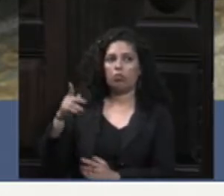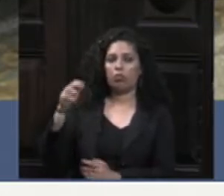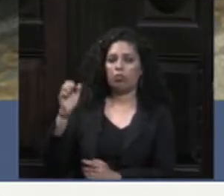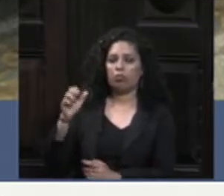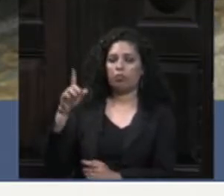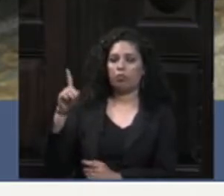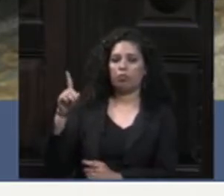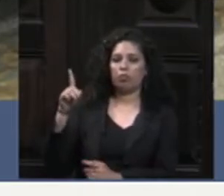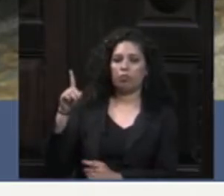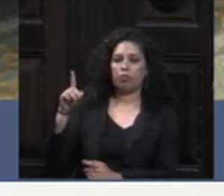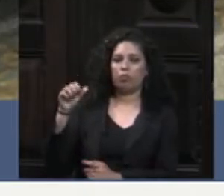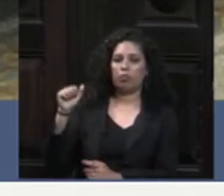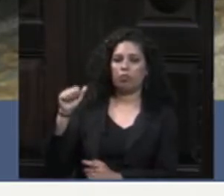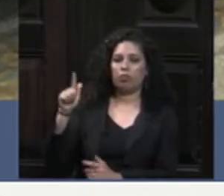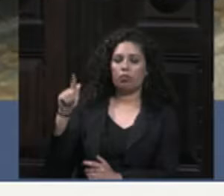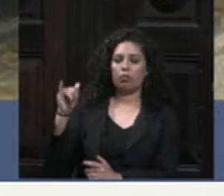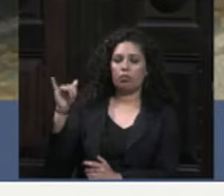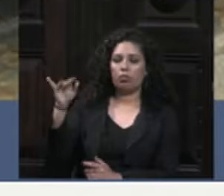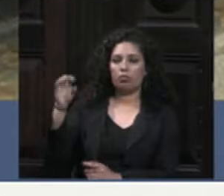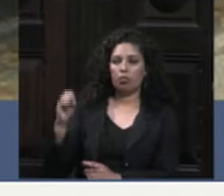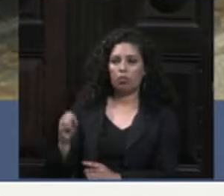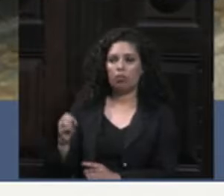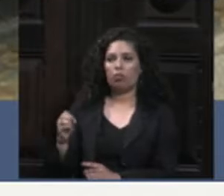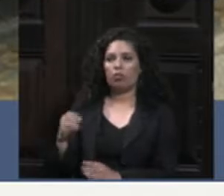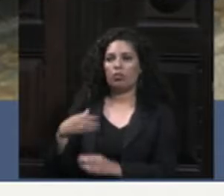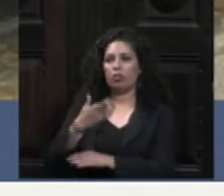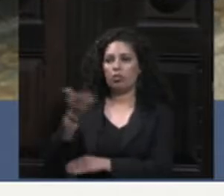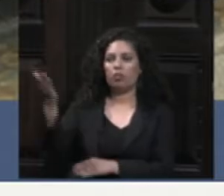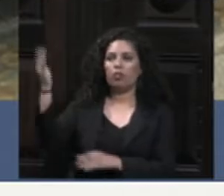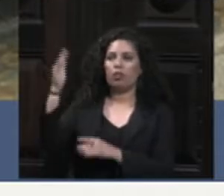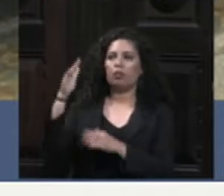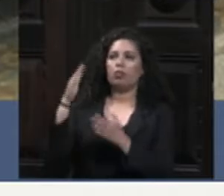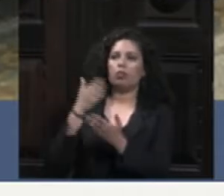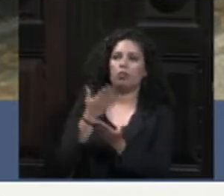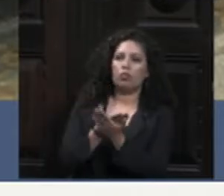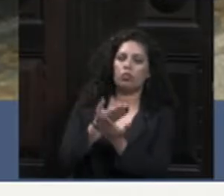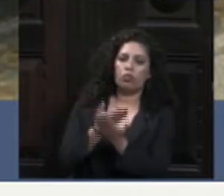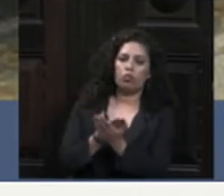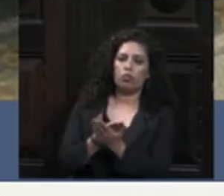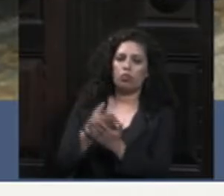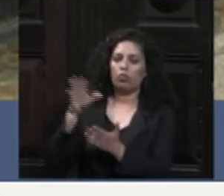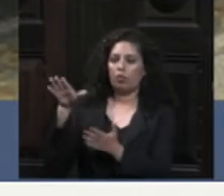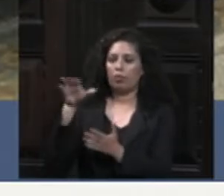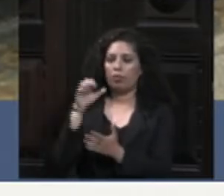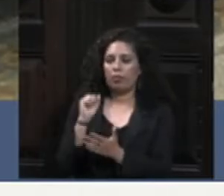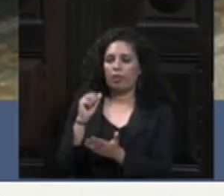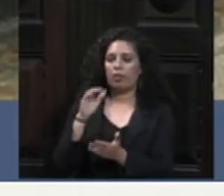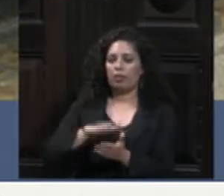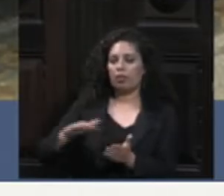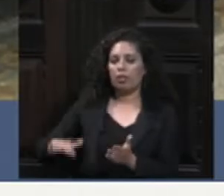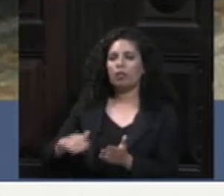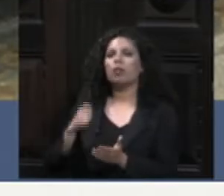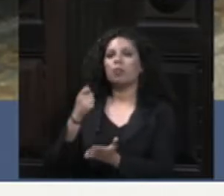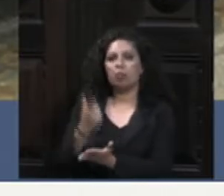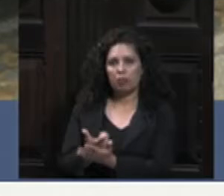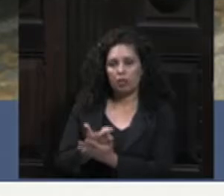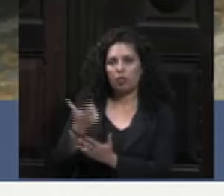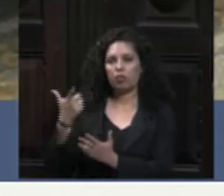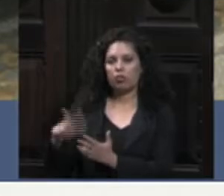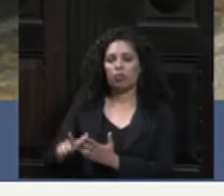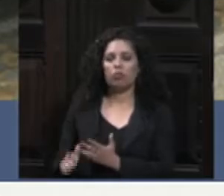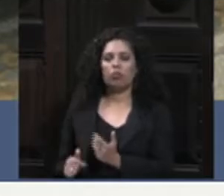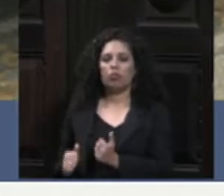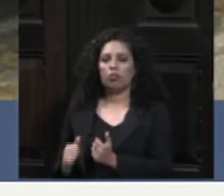seu filho e você retorna. Você vai buscar seus filhos e retorna. São 4 pedágios. É um absurdo. O Paulo Ramos, como falou também, praça